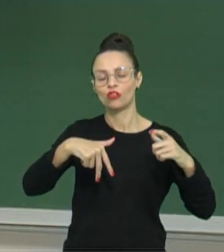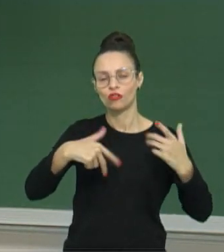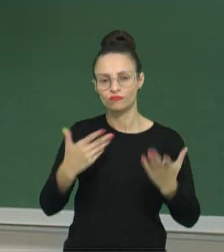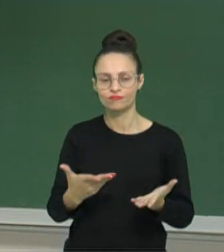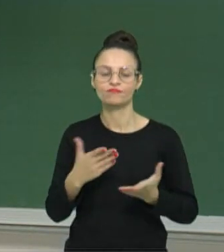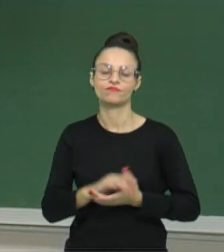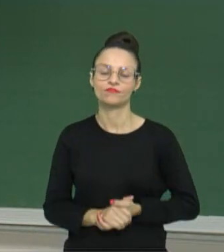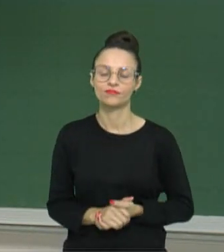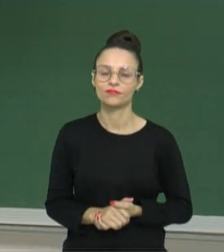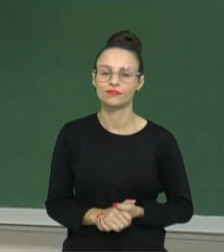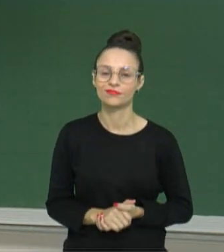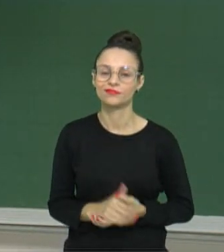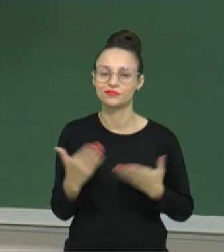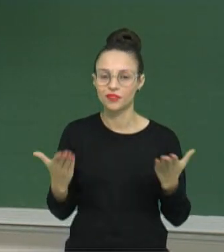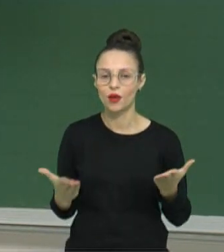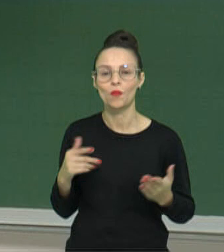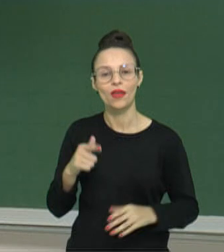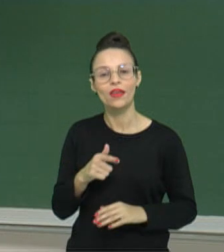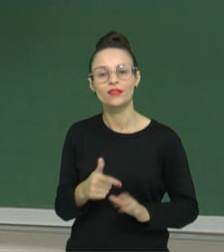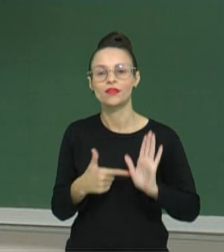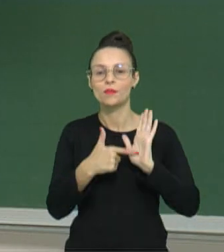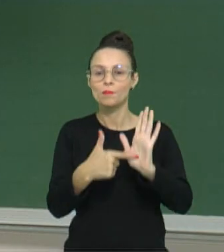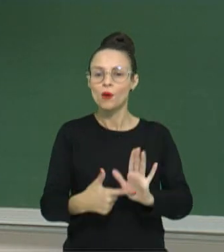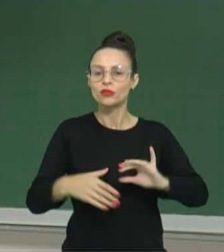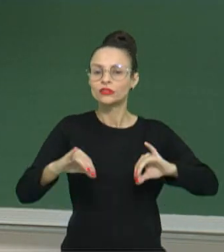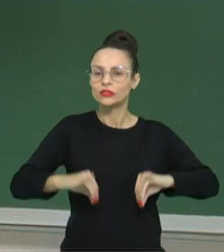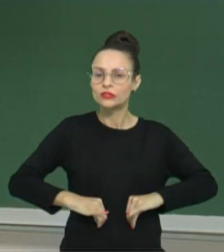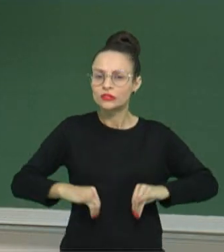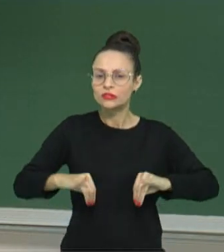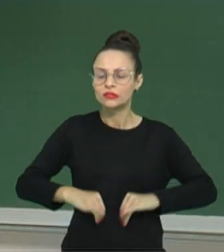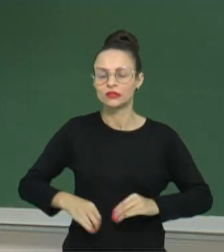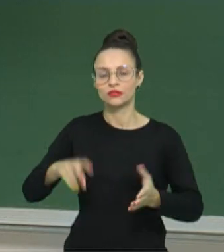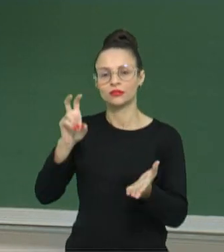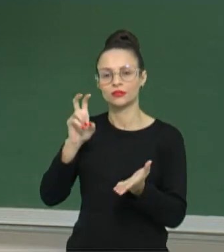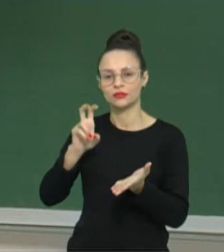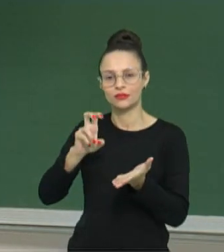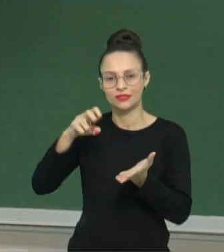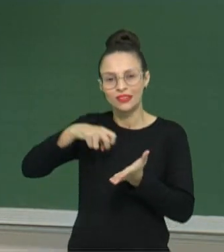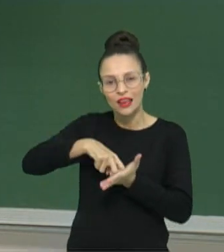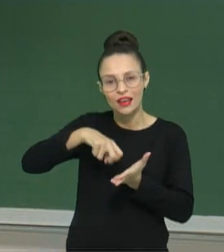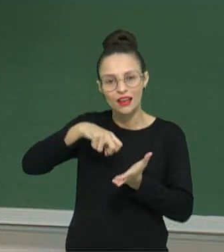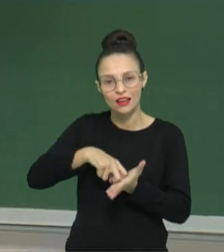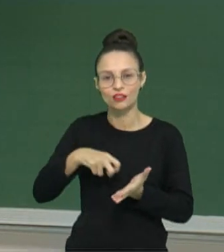narra ali. Então, essa tragédia que fala desse castigo terrível de Prometeu.